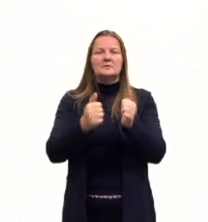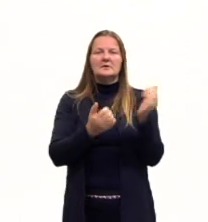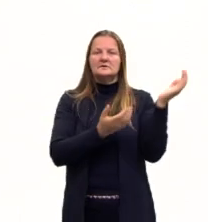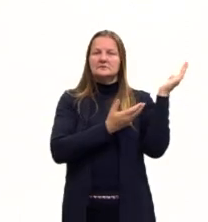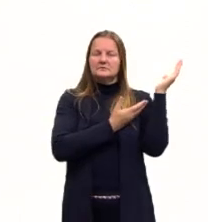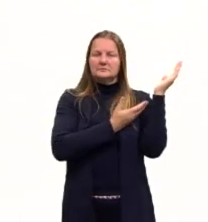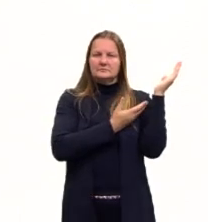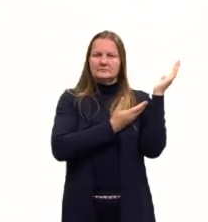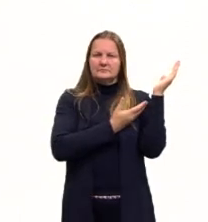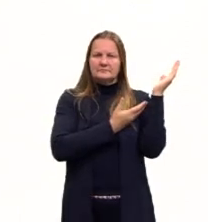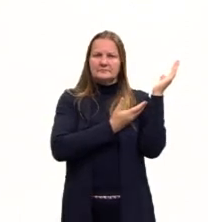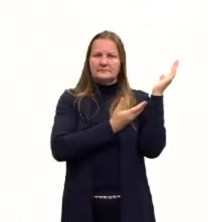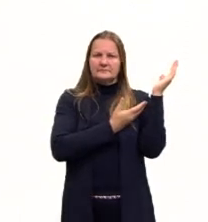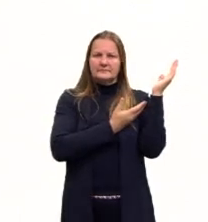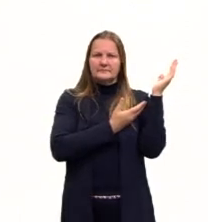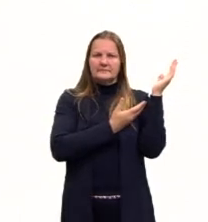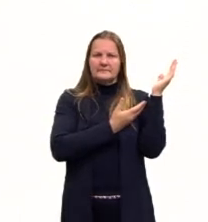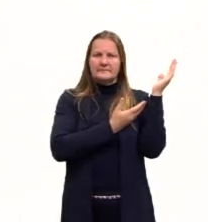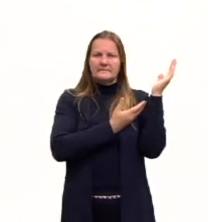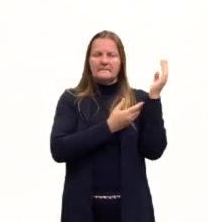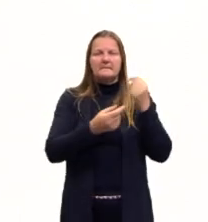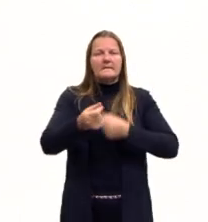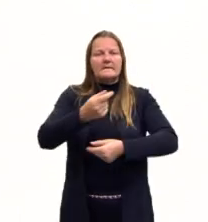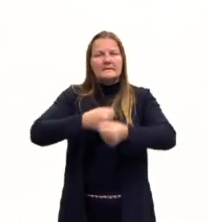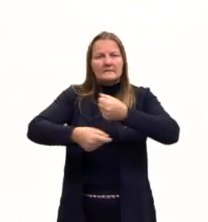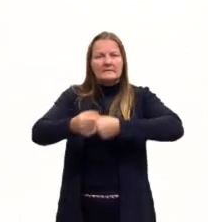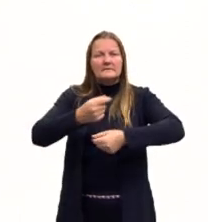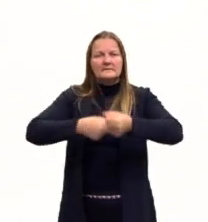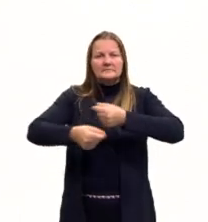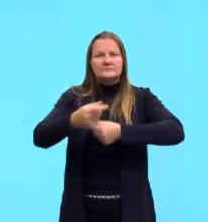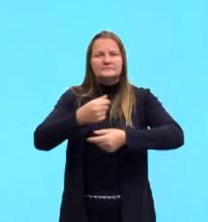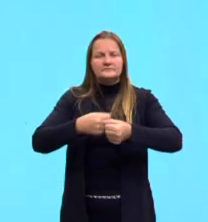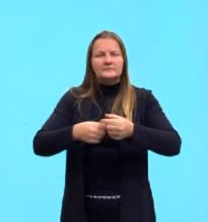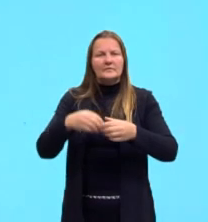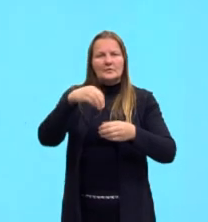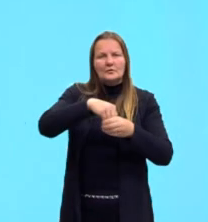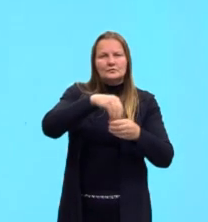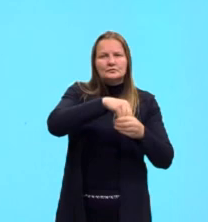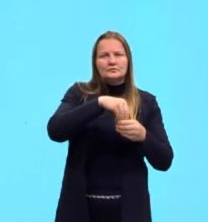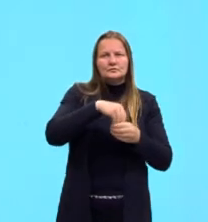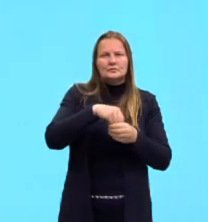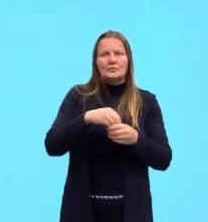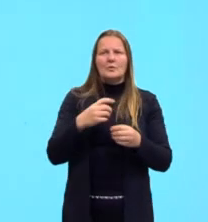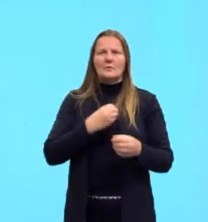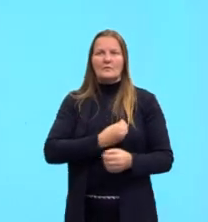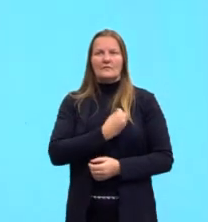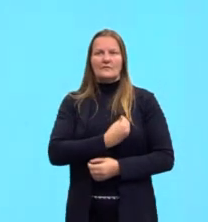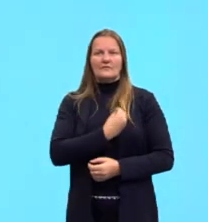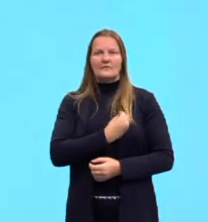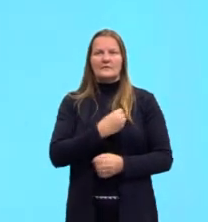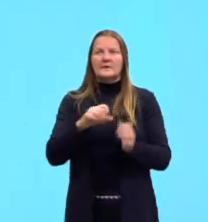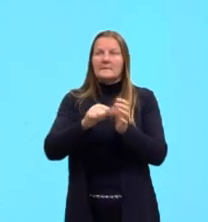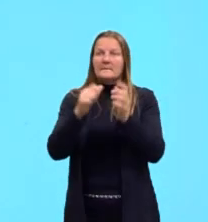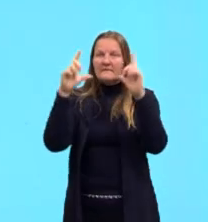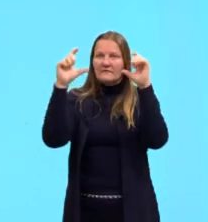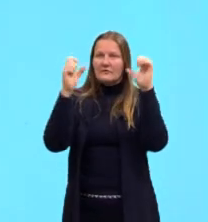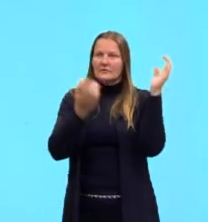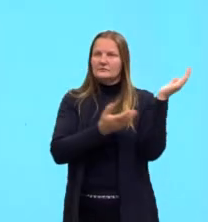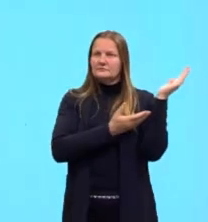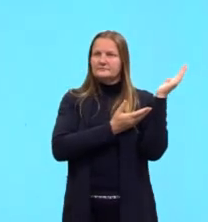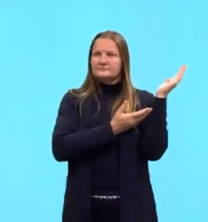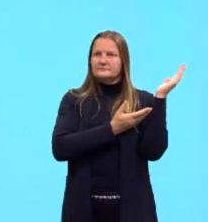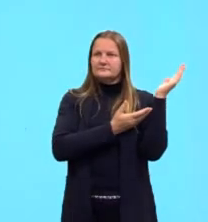mostrando ali a representação dessa economia de subsistência né Essa primeira que tá aparecendo aí para vocês